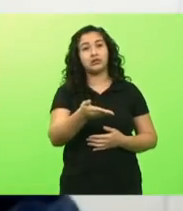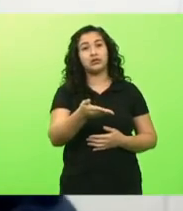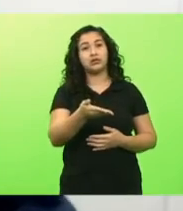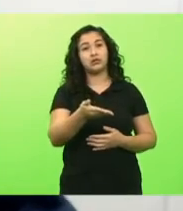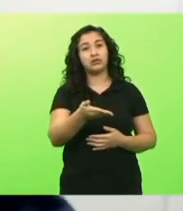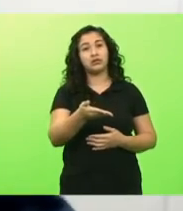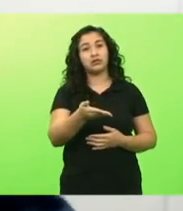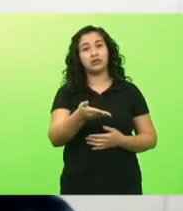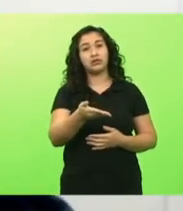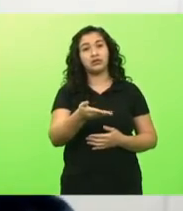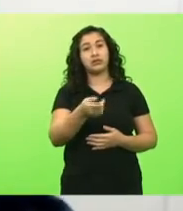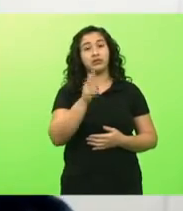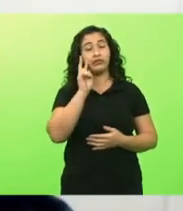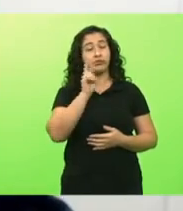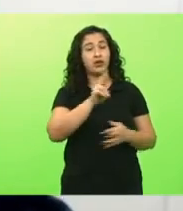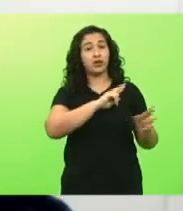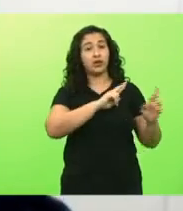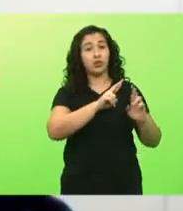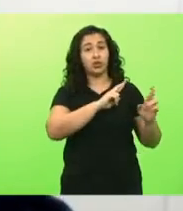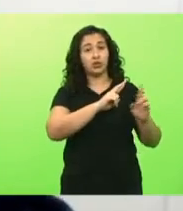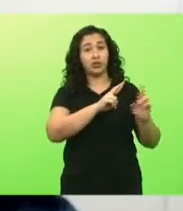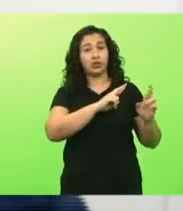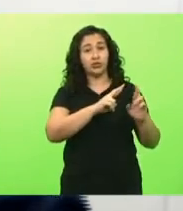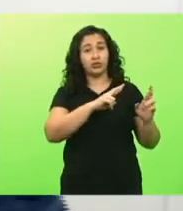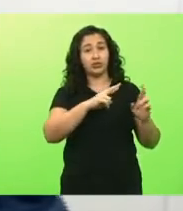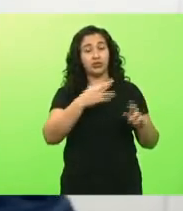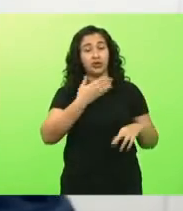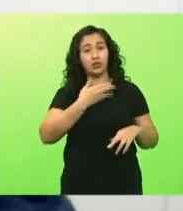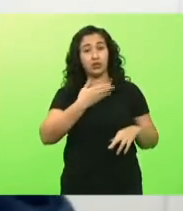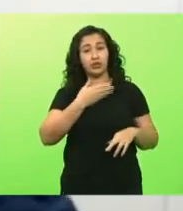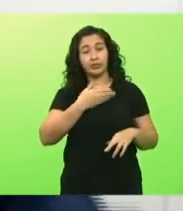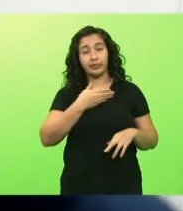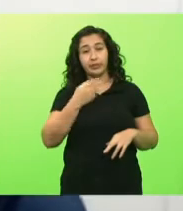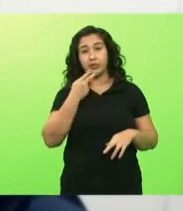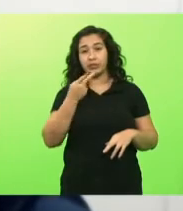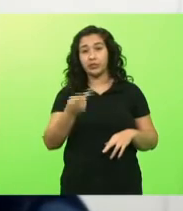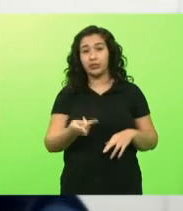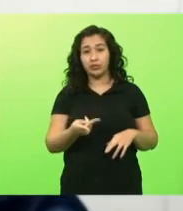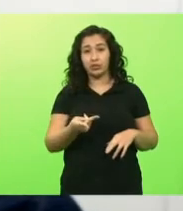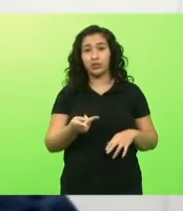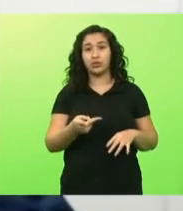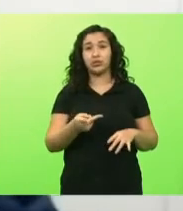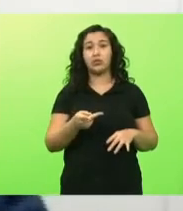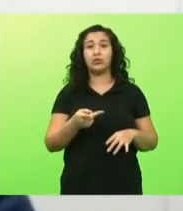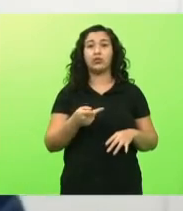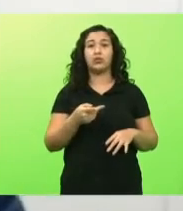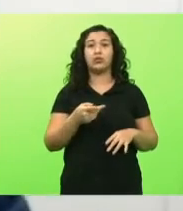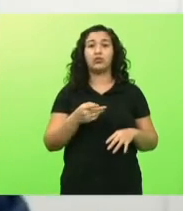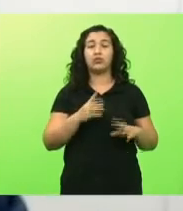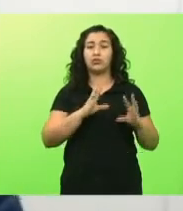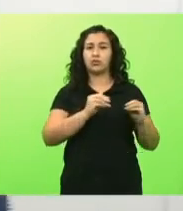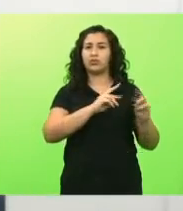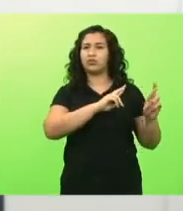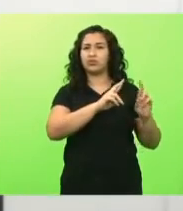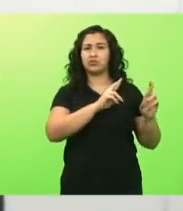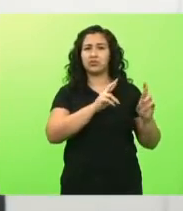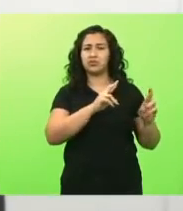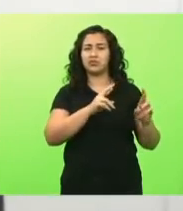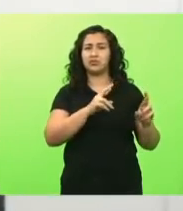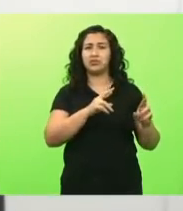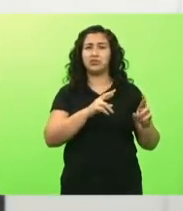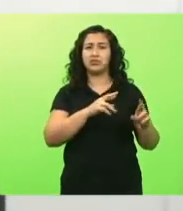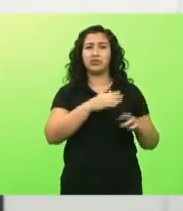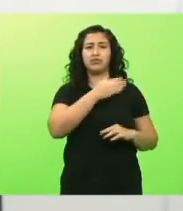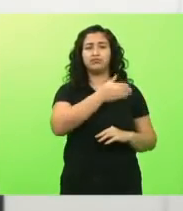passar nessas estradas que o colega Berlanda falou, ir até Lebon Reis, ir até Caçador, ir até Calmon,